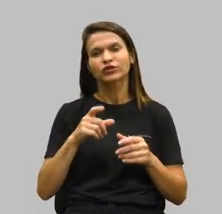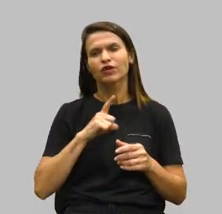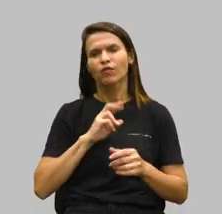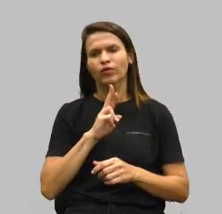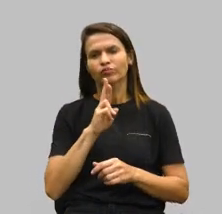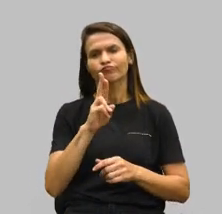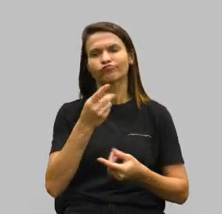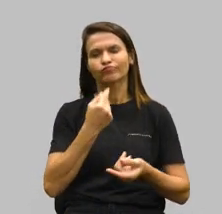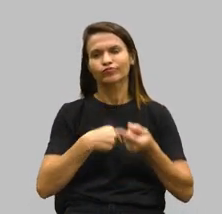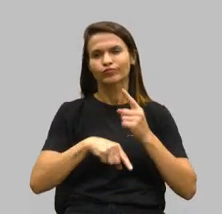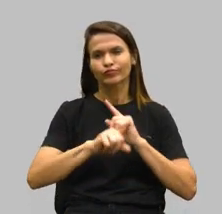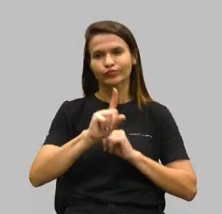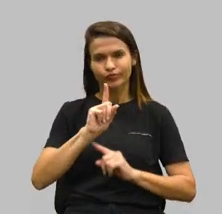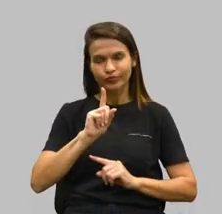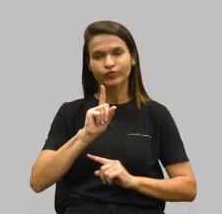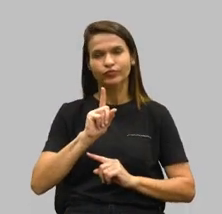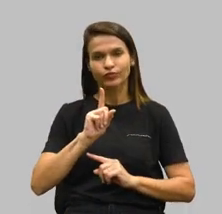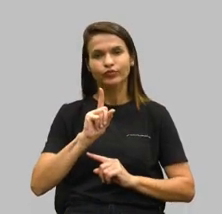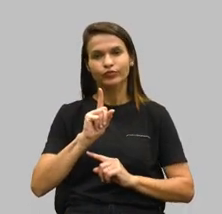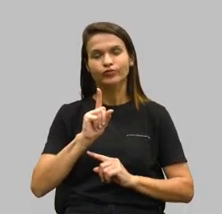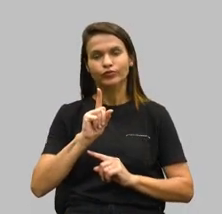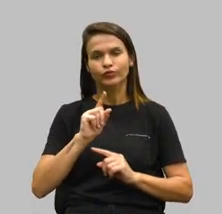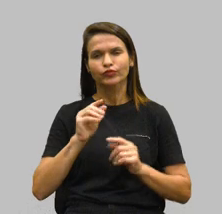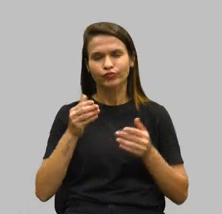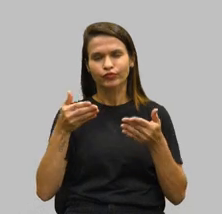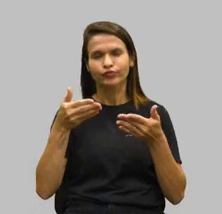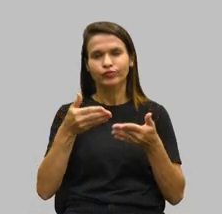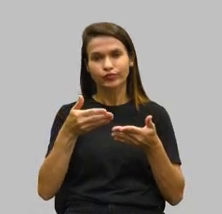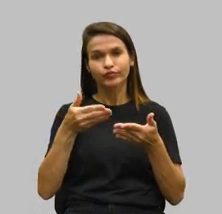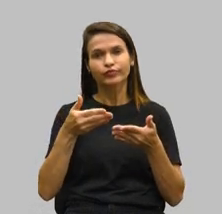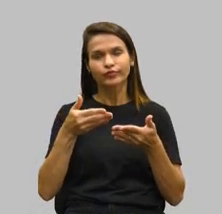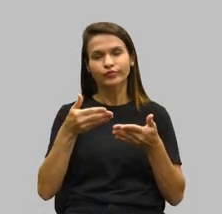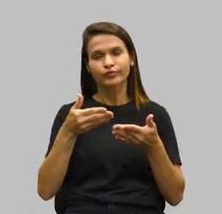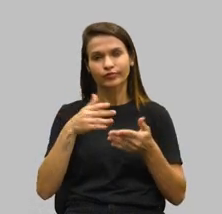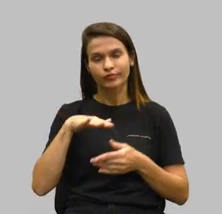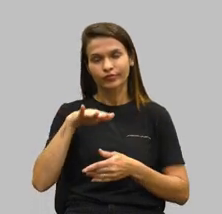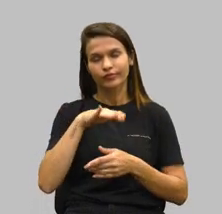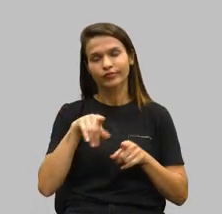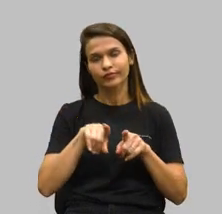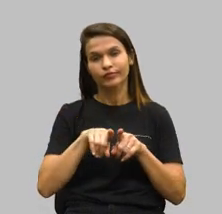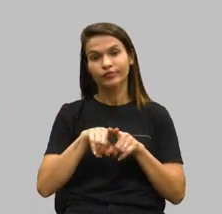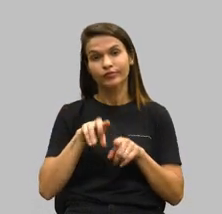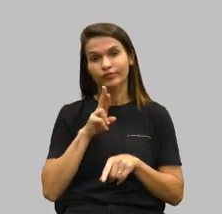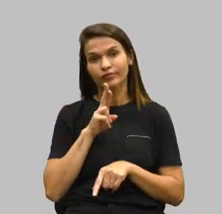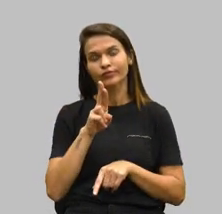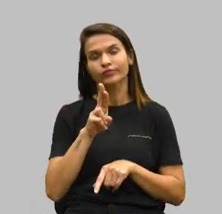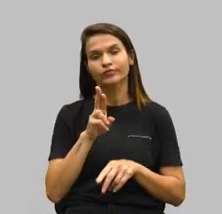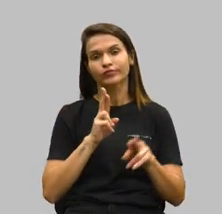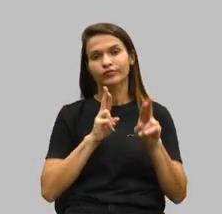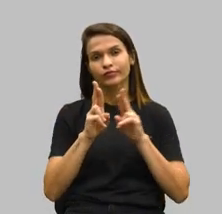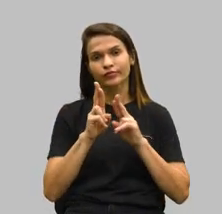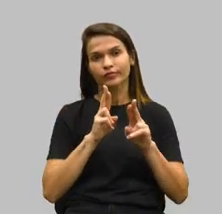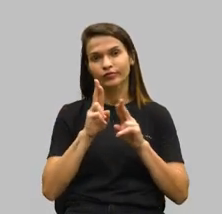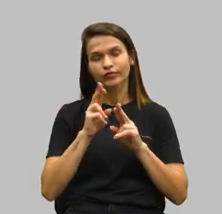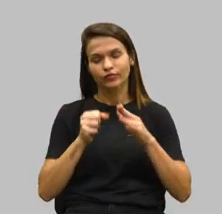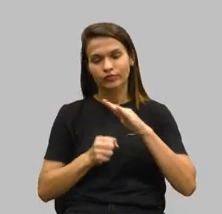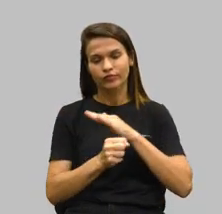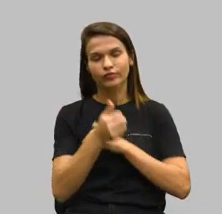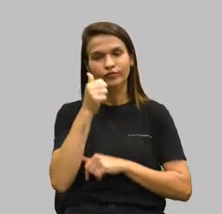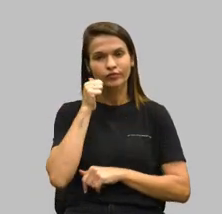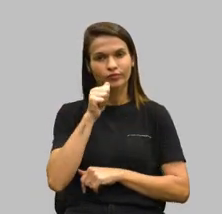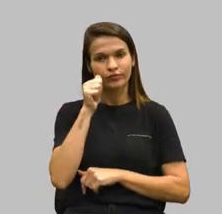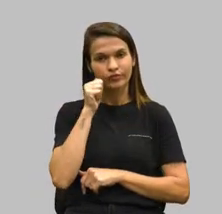uma aplicabilidade muito satisfatória e também resultados em relação à colocação dessas mulheres